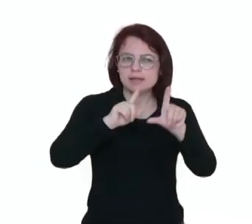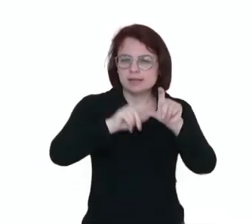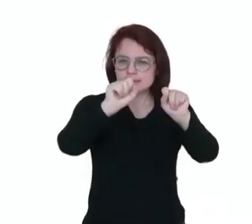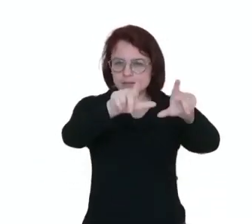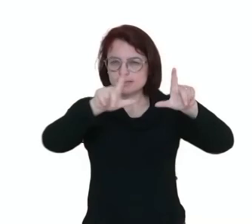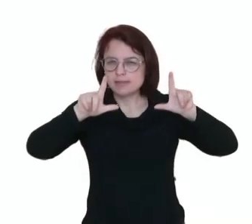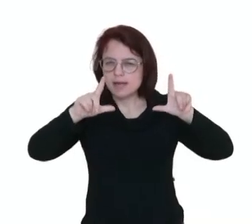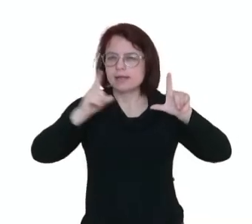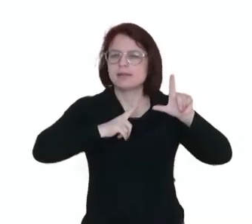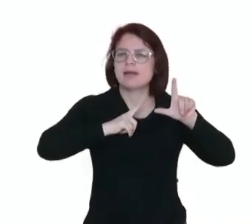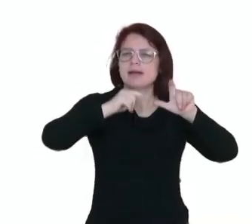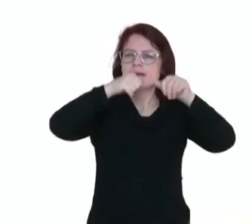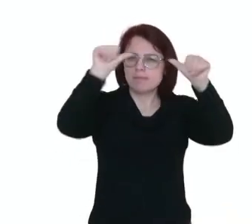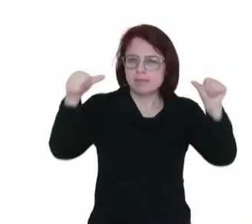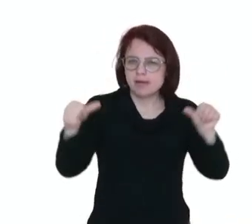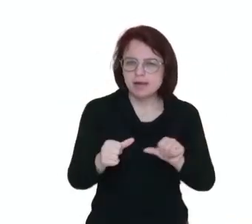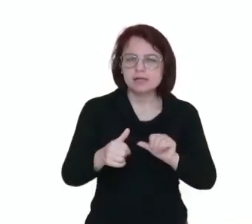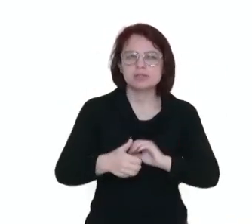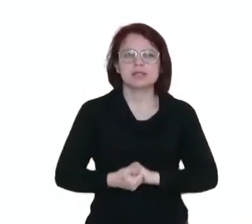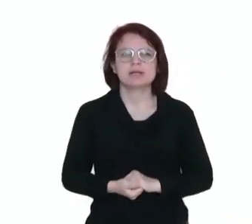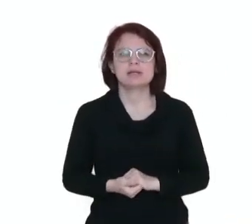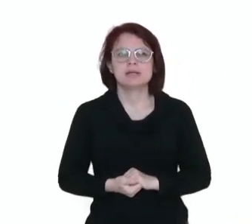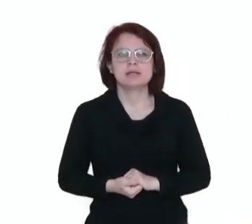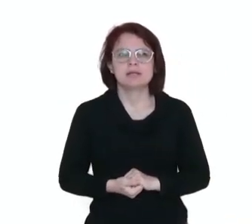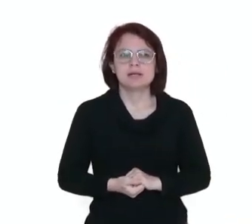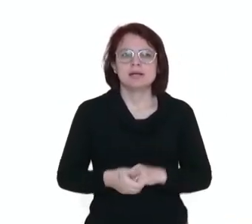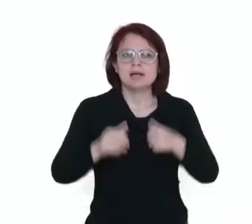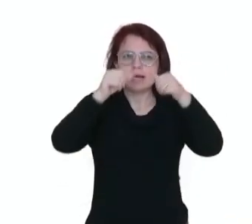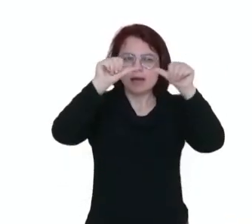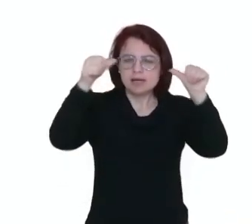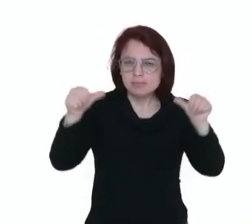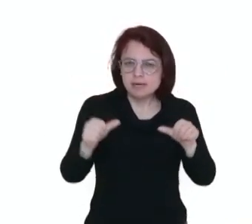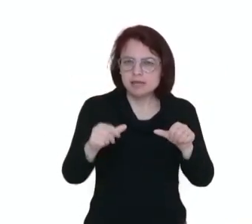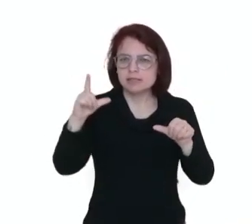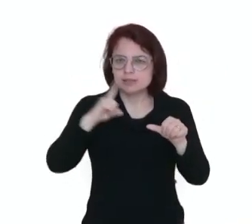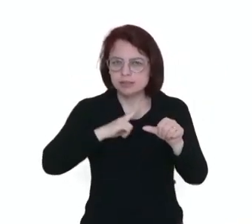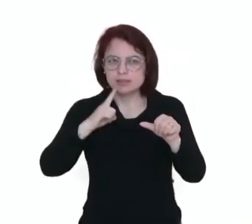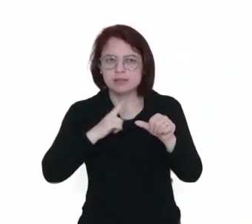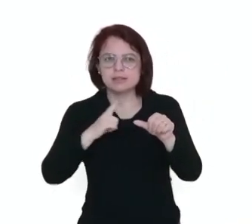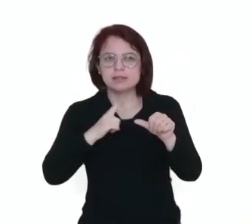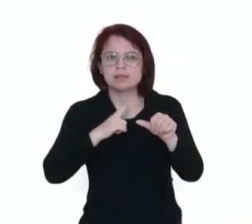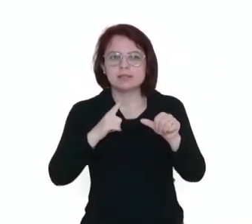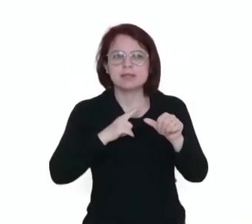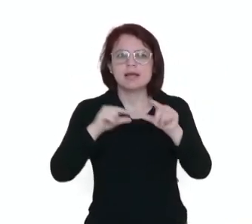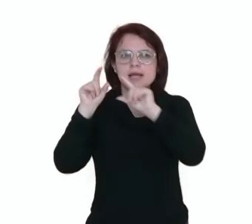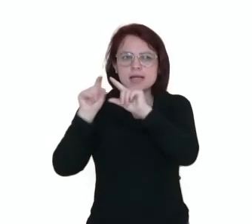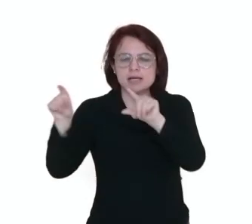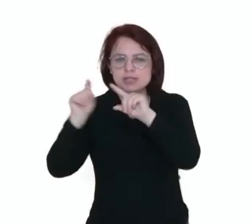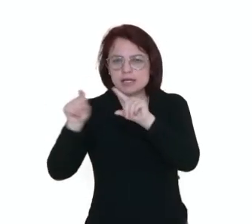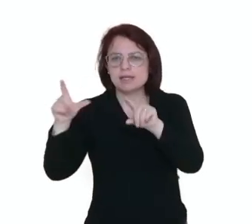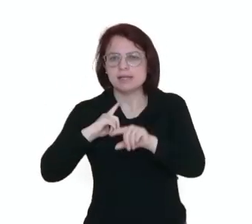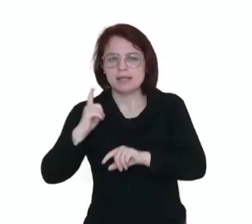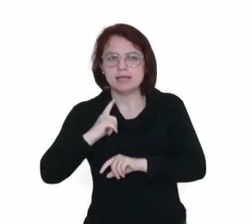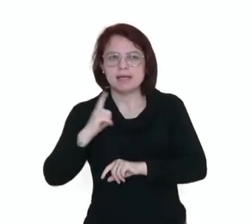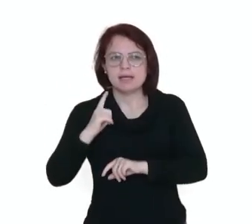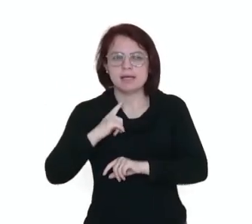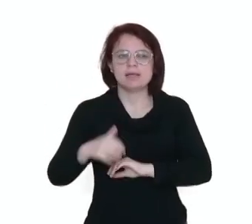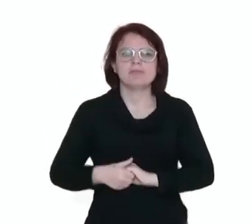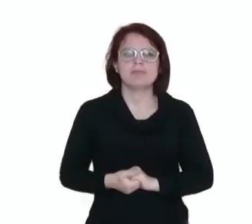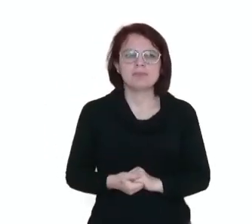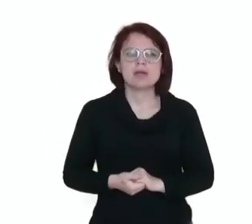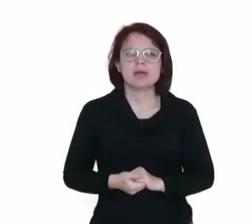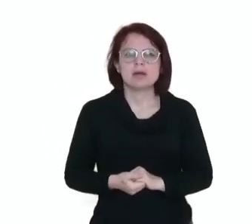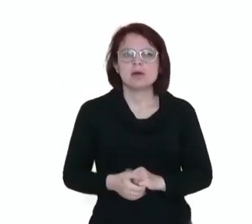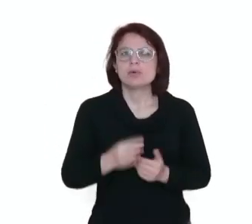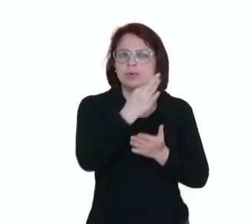temos imagens utilizadas, as imagens estão acompanhadas de legenda e créditos de onde foram retiradas, os textos